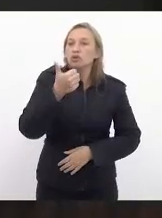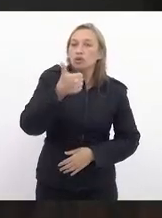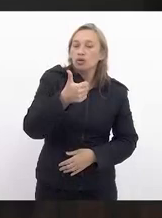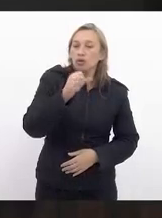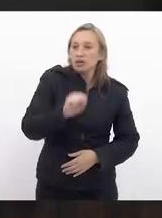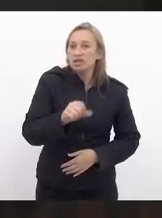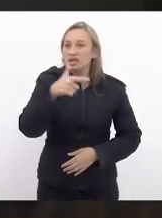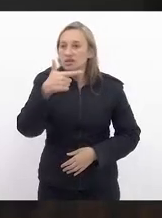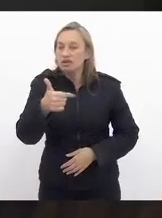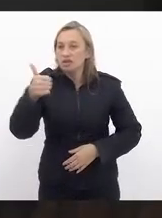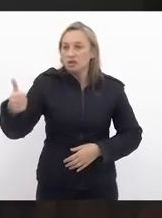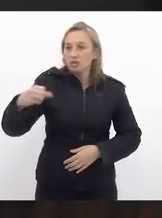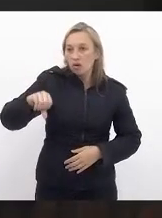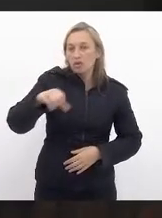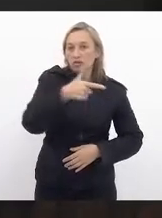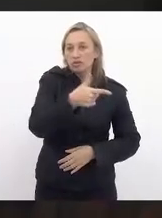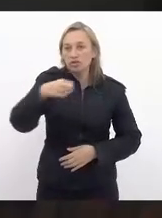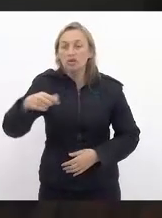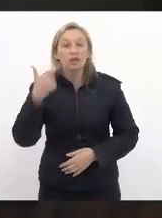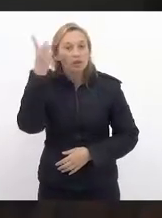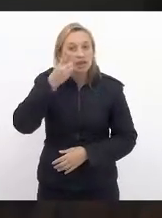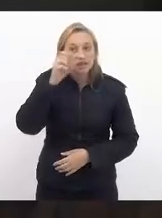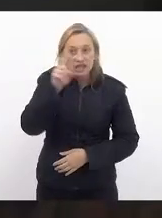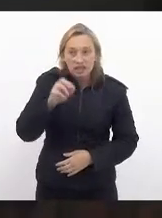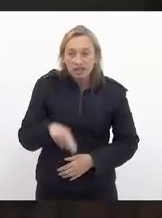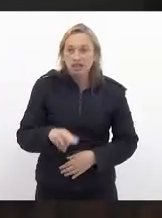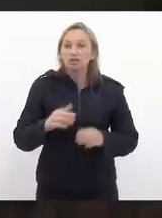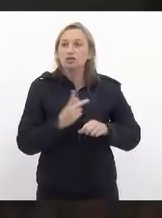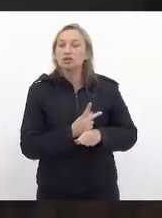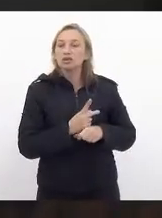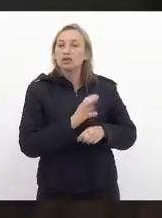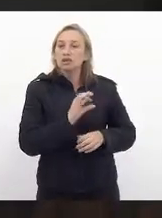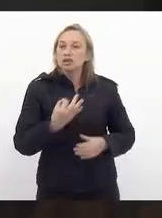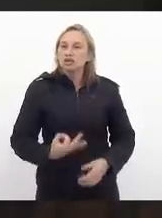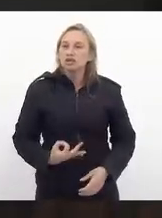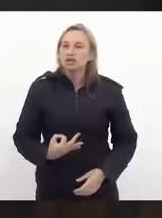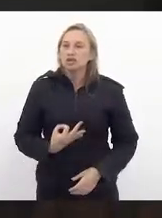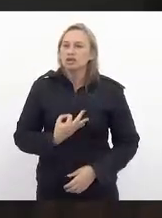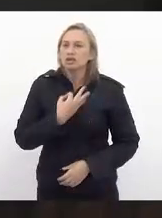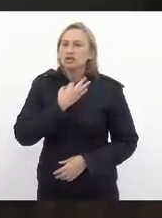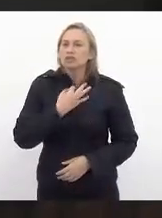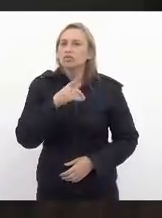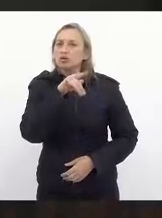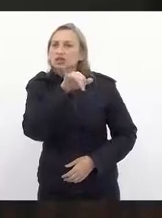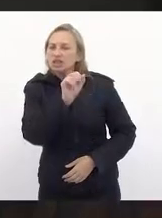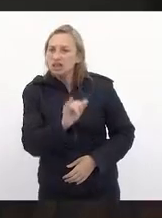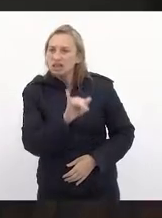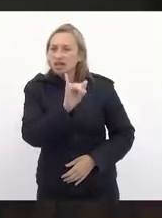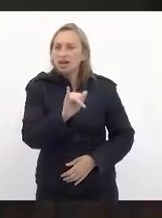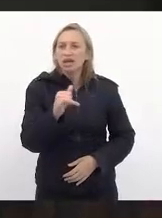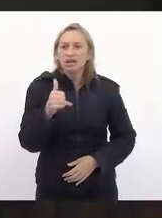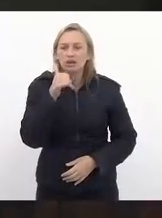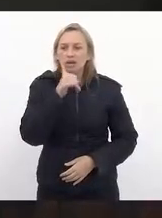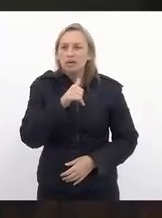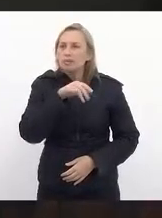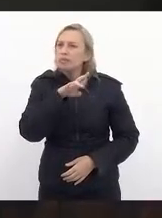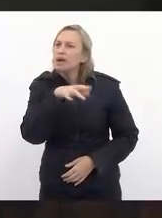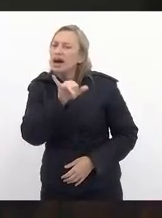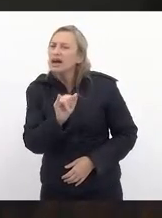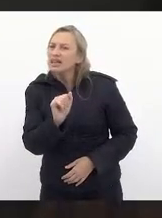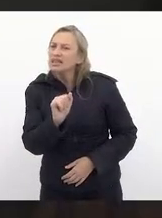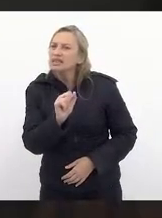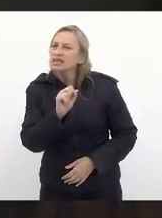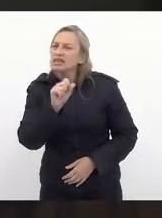829 2021 de autoria do deputado Sagan quem consegue forma Paulo qual sigla a senhora Maria